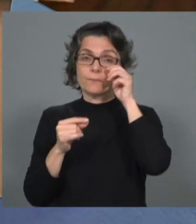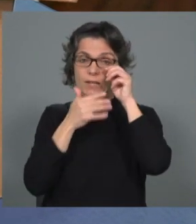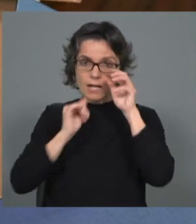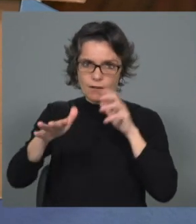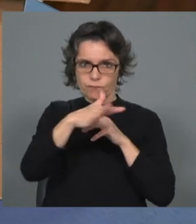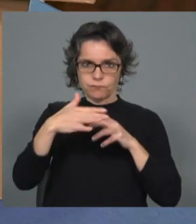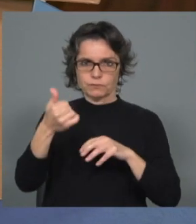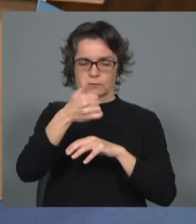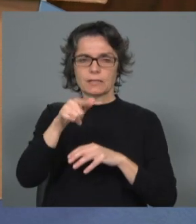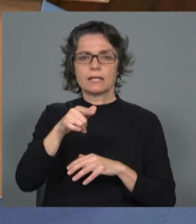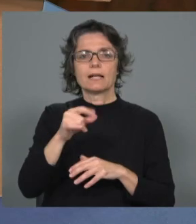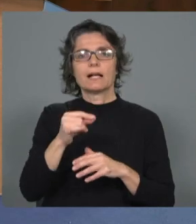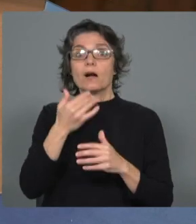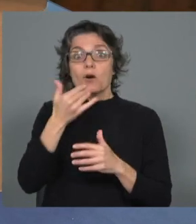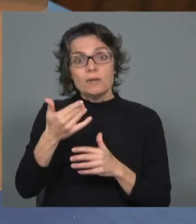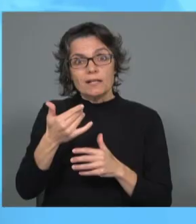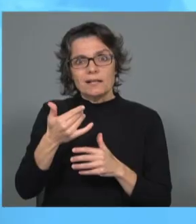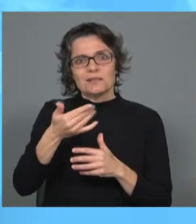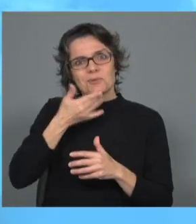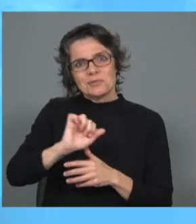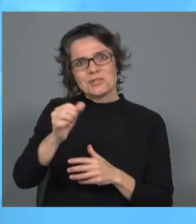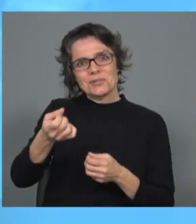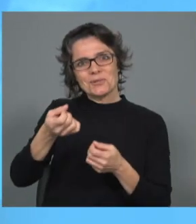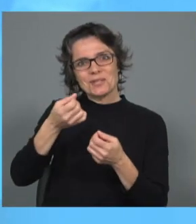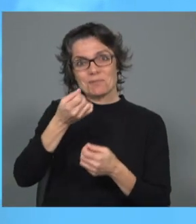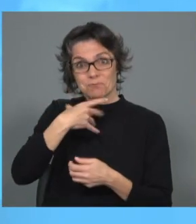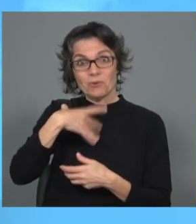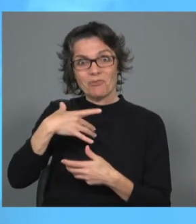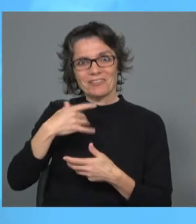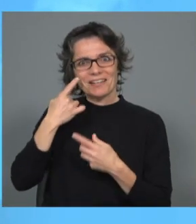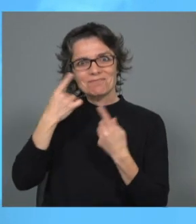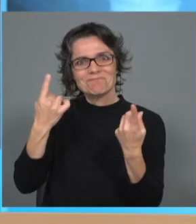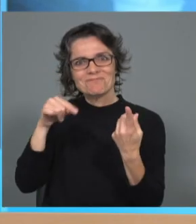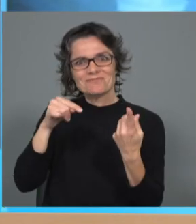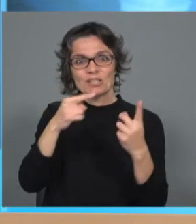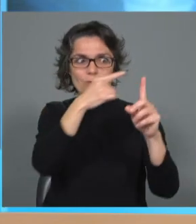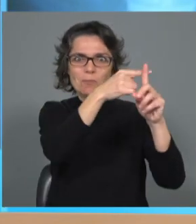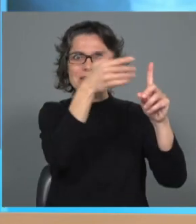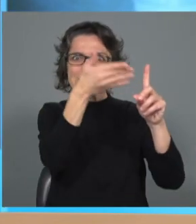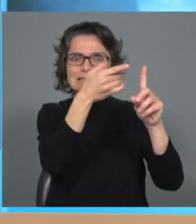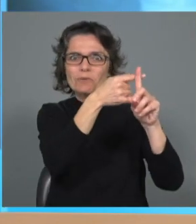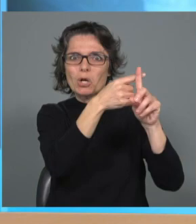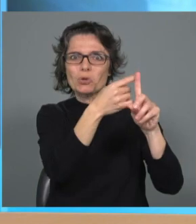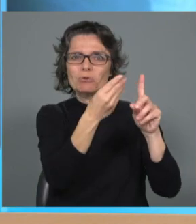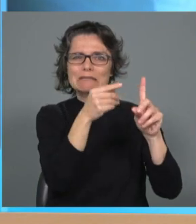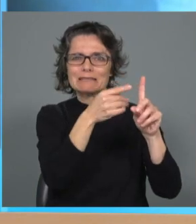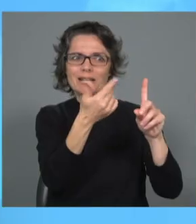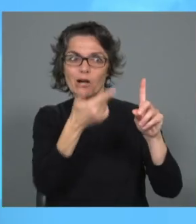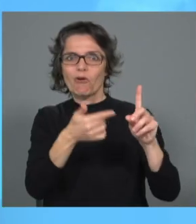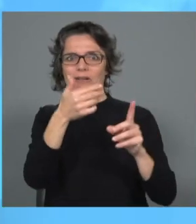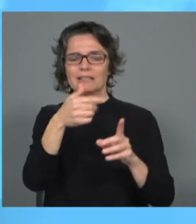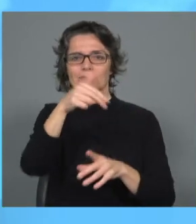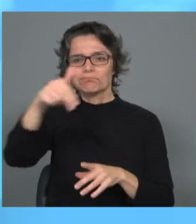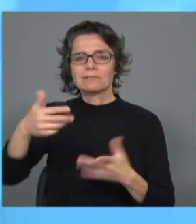e agradeço, Nuno Sobral Camelo, por ter apresentado aqui esta experiência que emergiu de uma cruz, de uma presença de uma cruz, mas que se reflete agora em